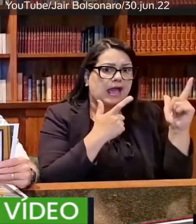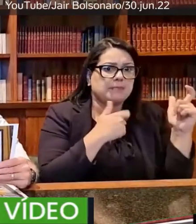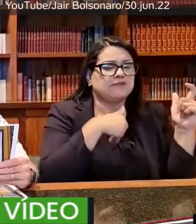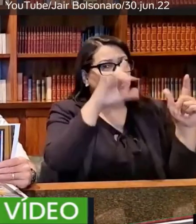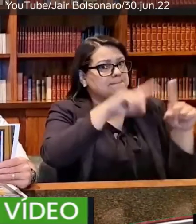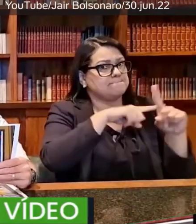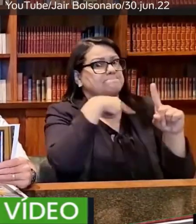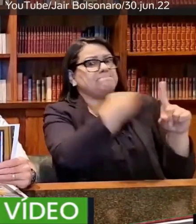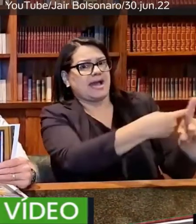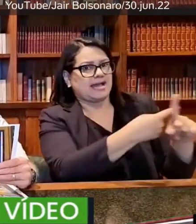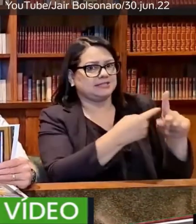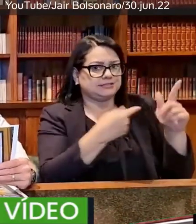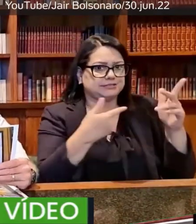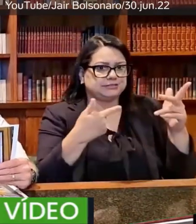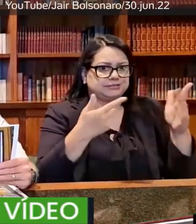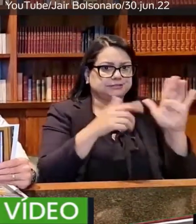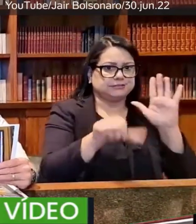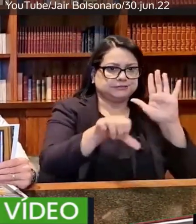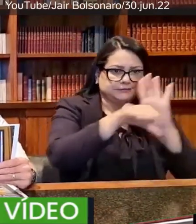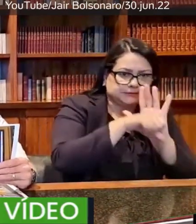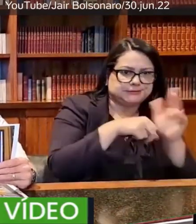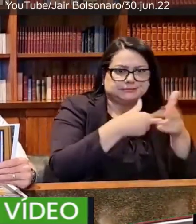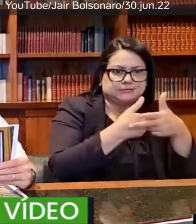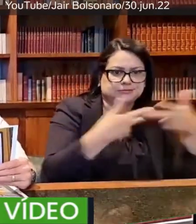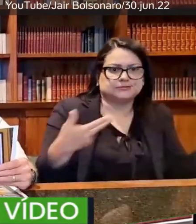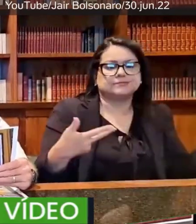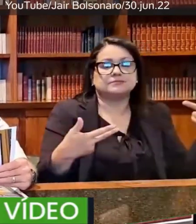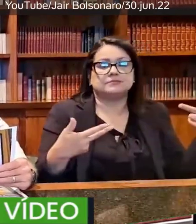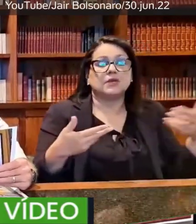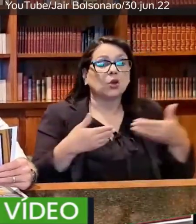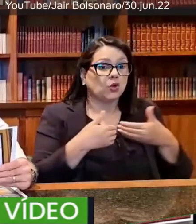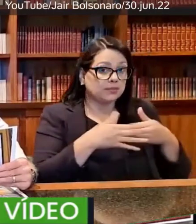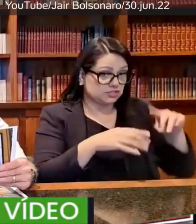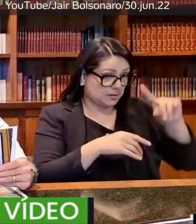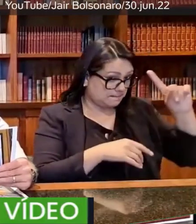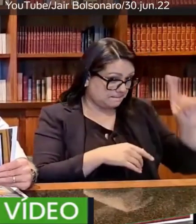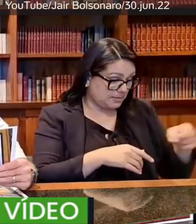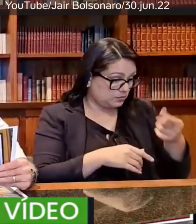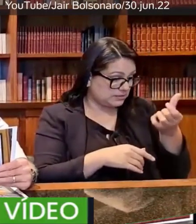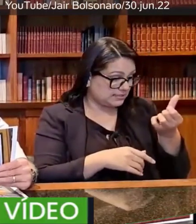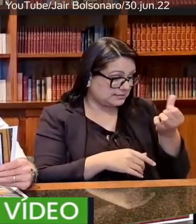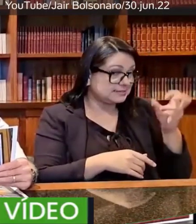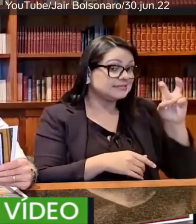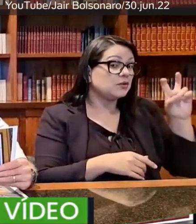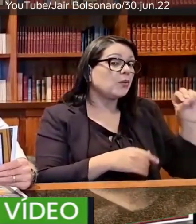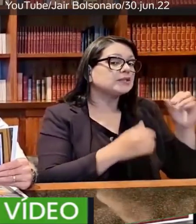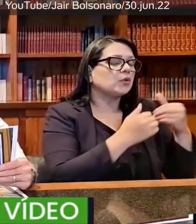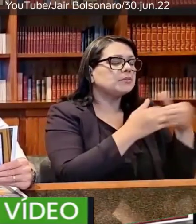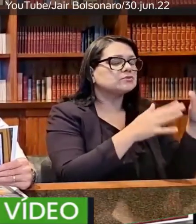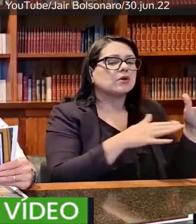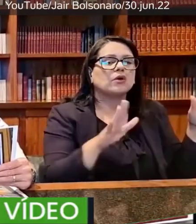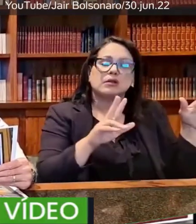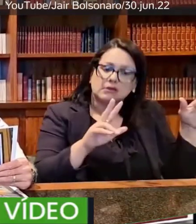Quando nós sumimos, né? Tinha em torno de 1.650. Agora temos